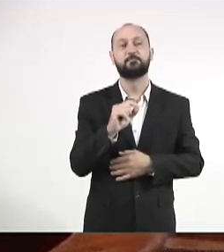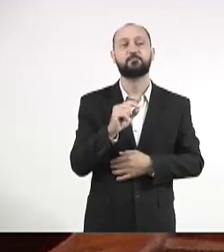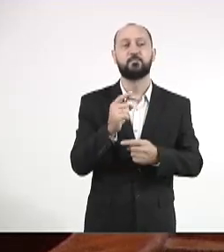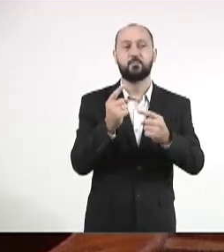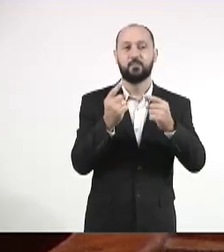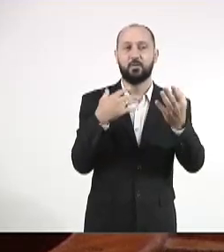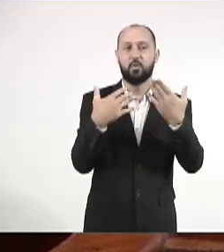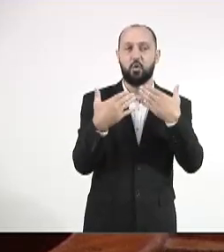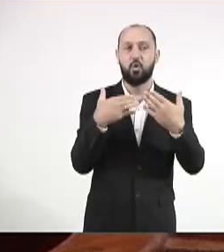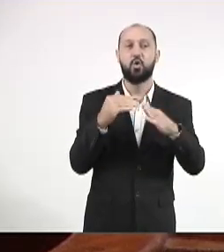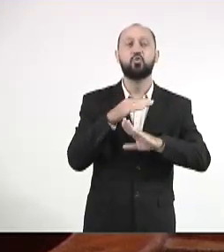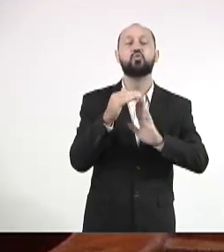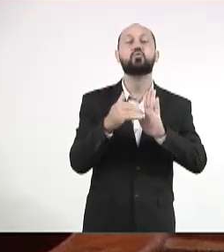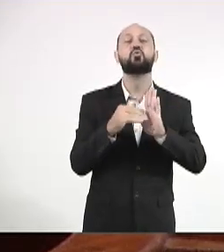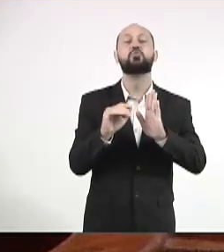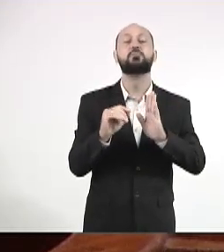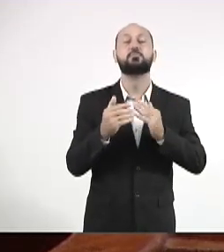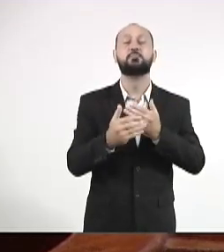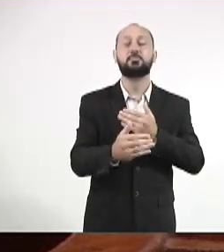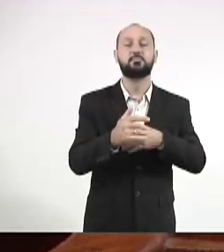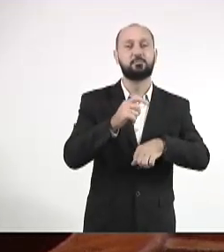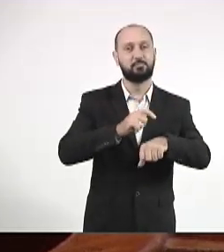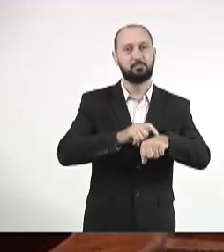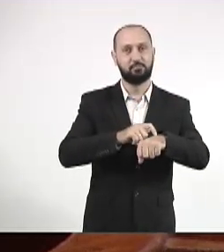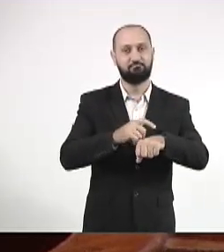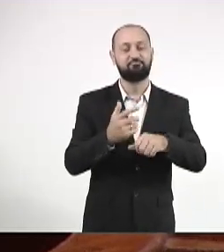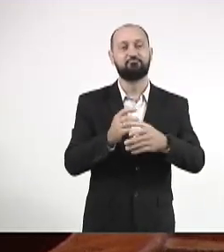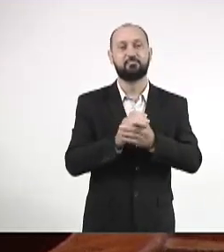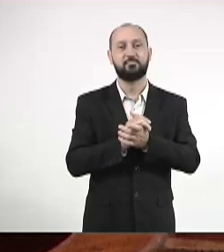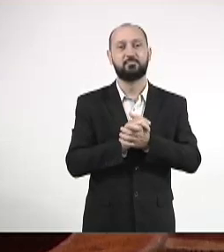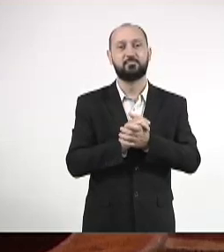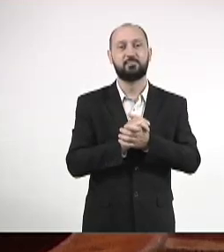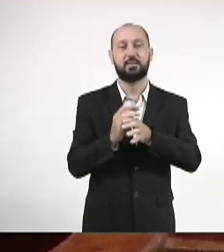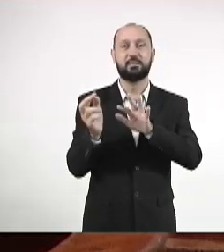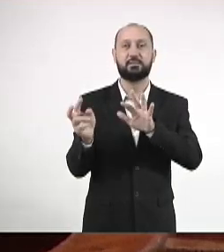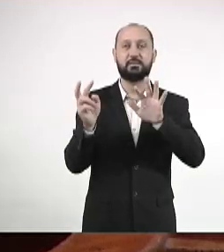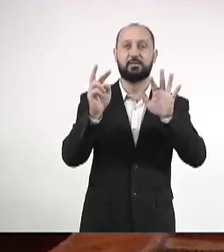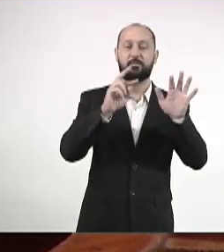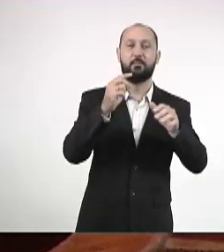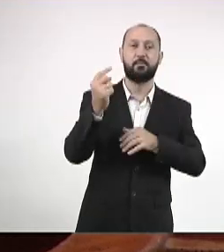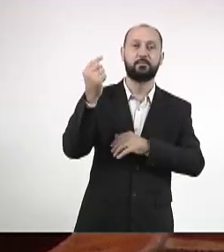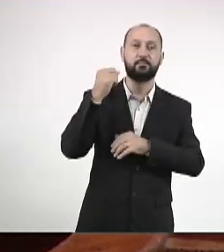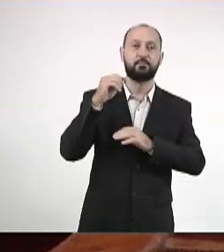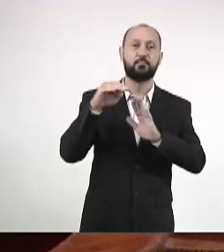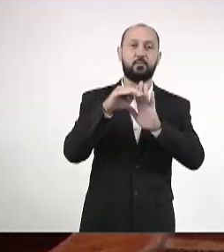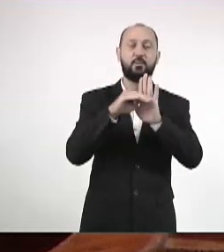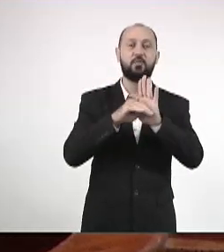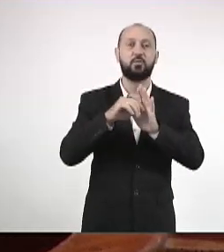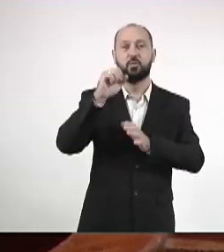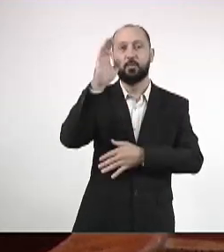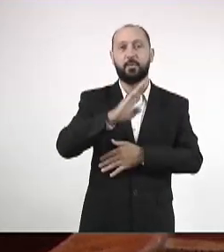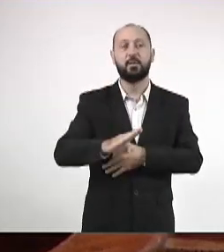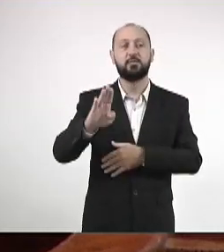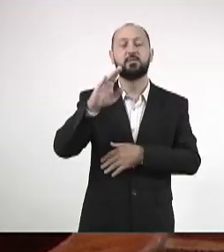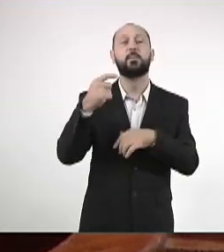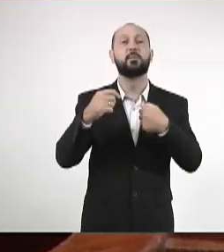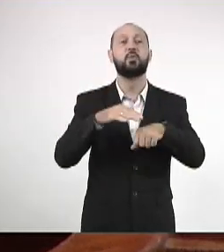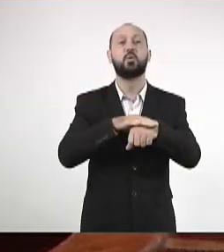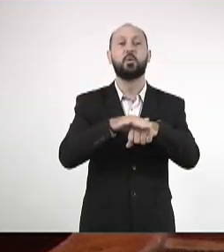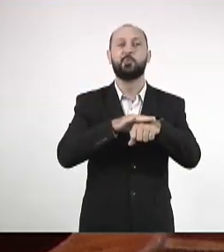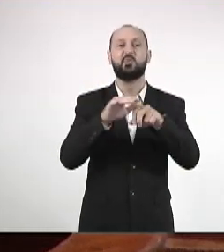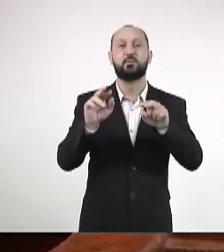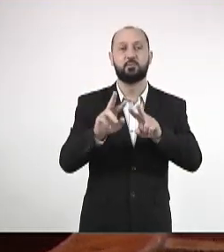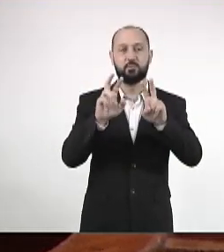debater, sobretudo, a partir do momento, desde a semana passada, em que tem uma pauta nacional, nós precisamos falar sobre